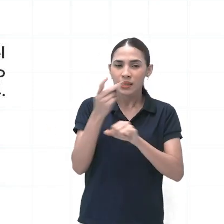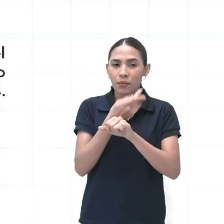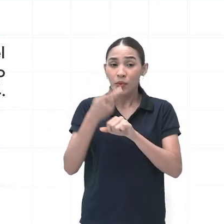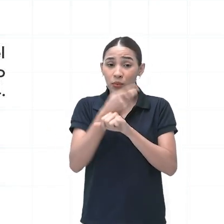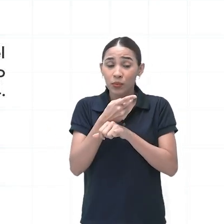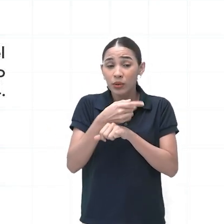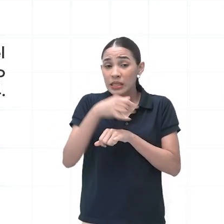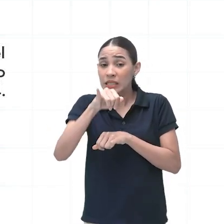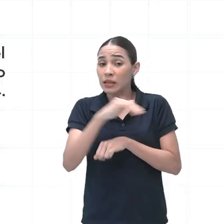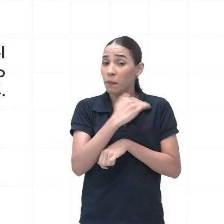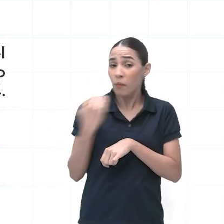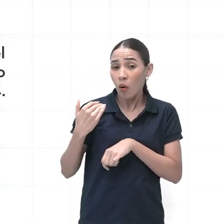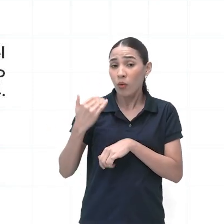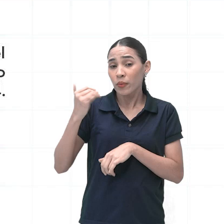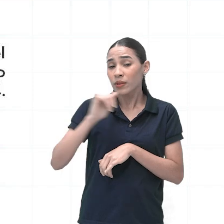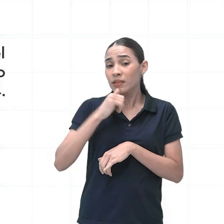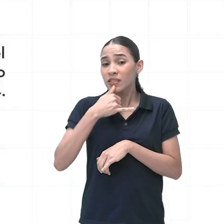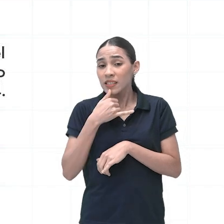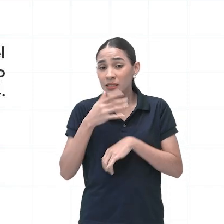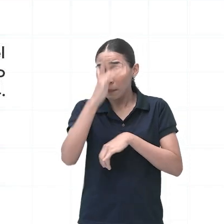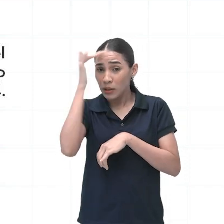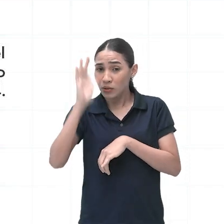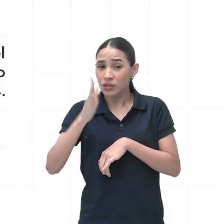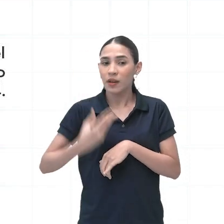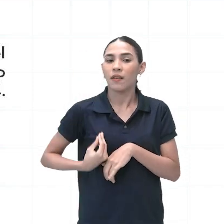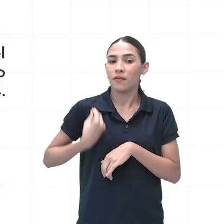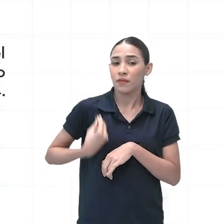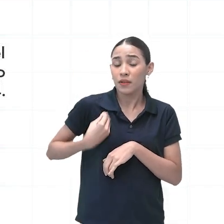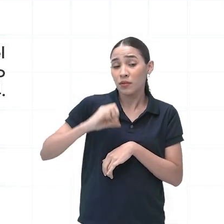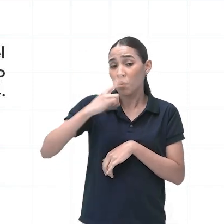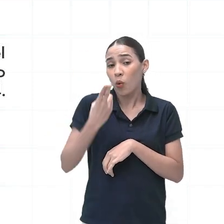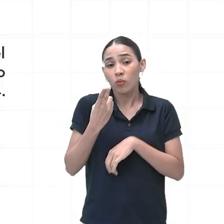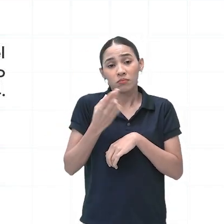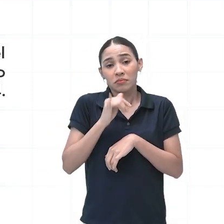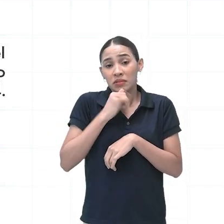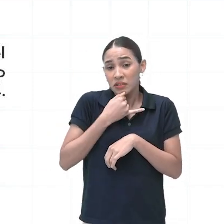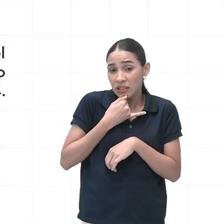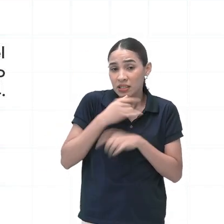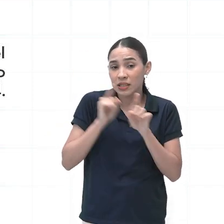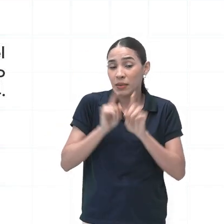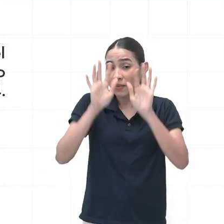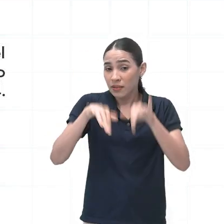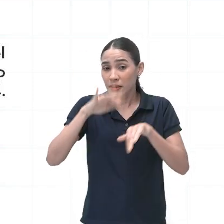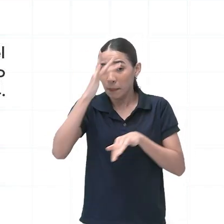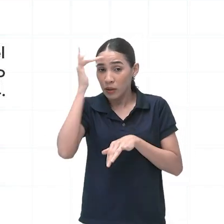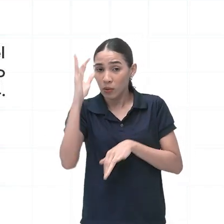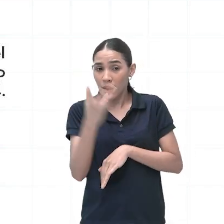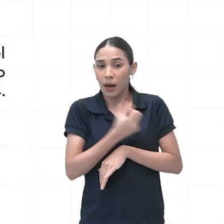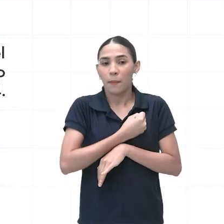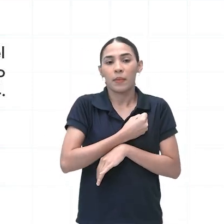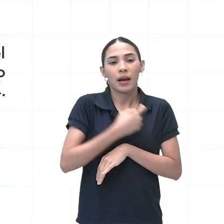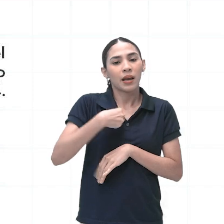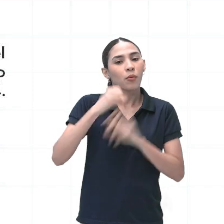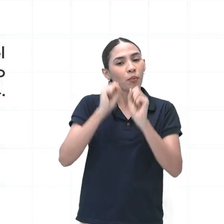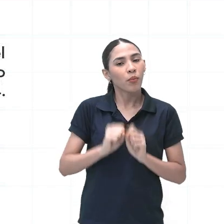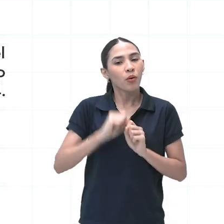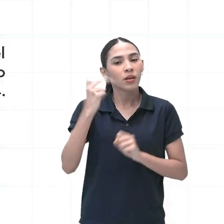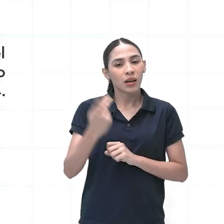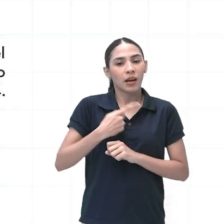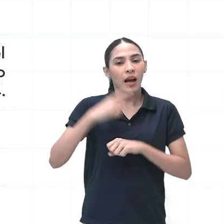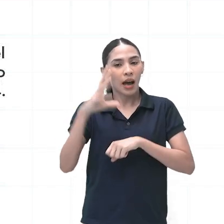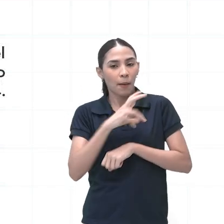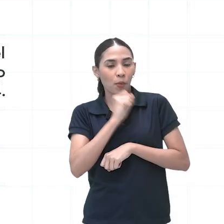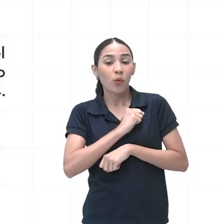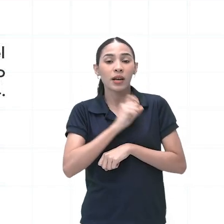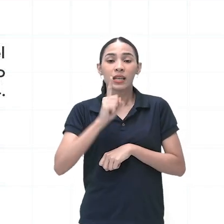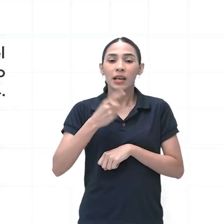sabe a morte, angústia de quem vive, quem sabe a solidão, fim de quem ama, eu possa me dizer do amor